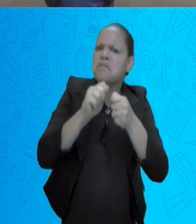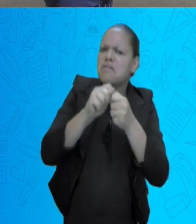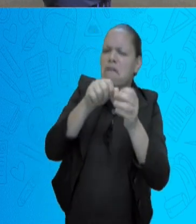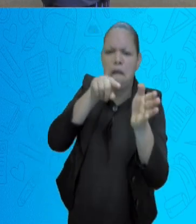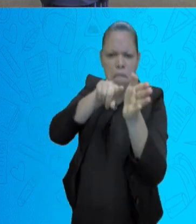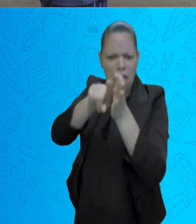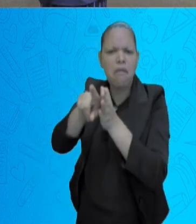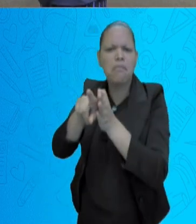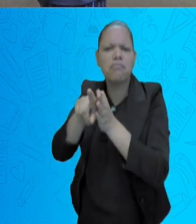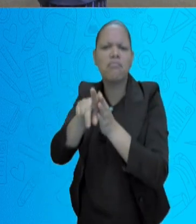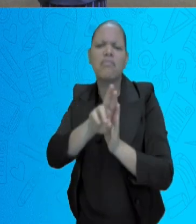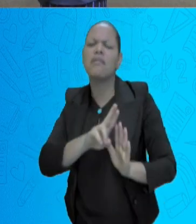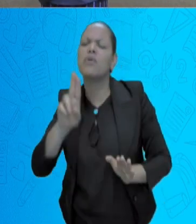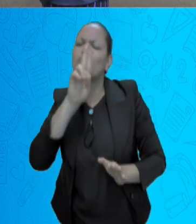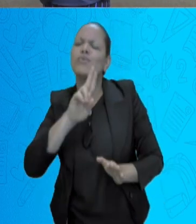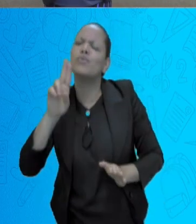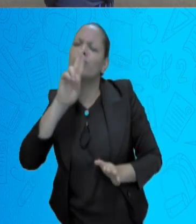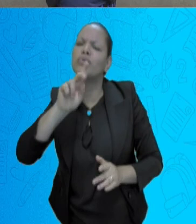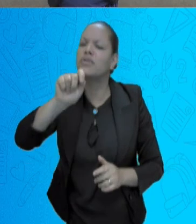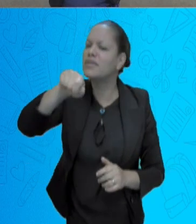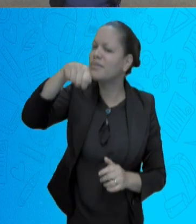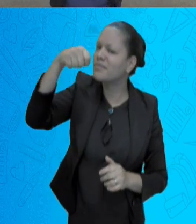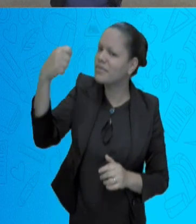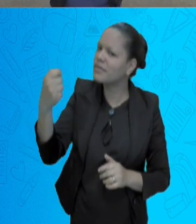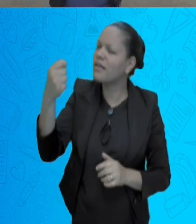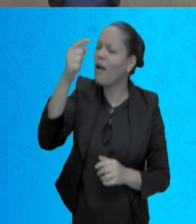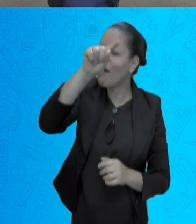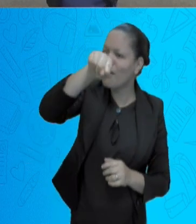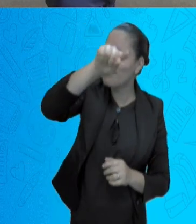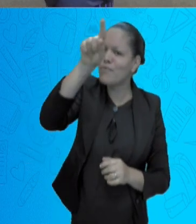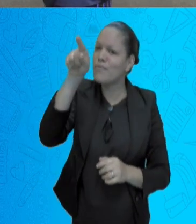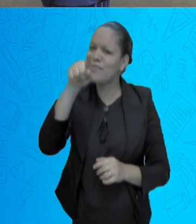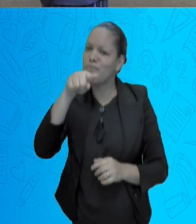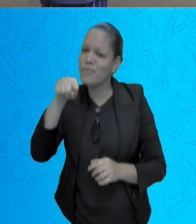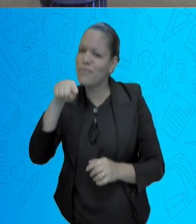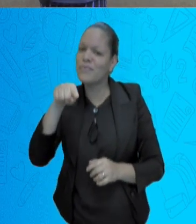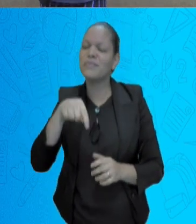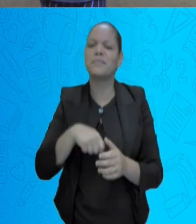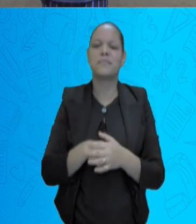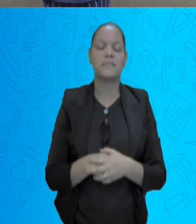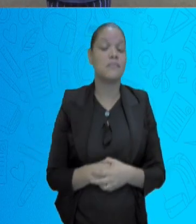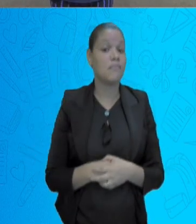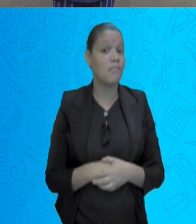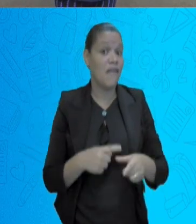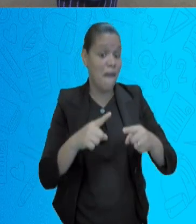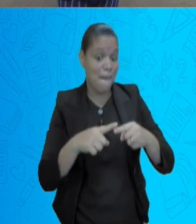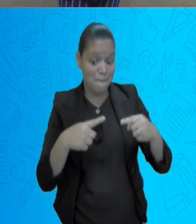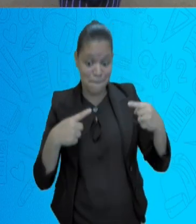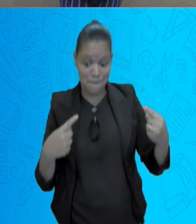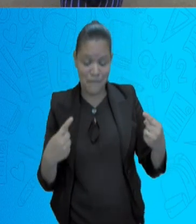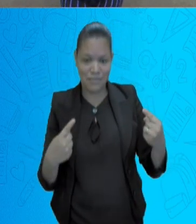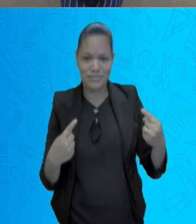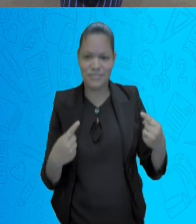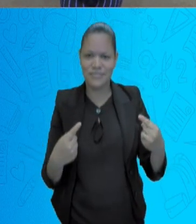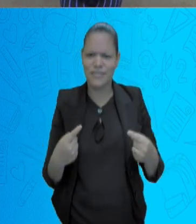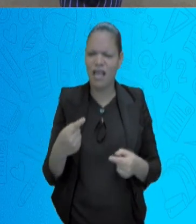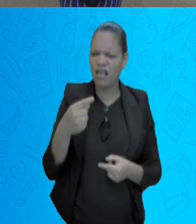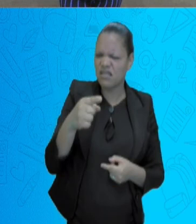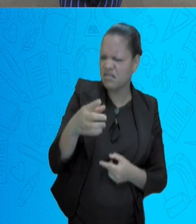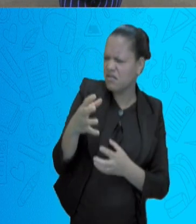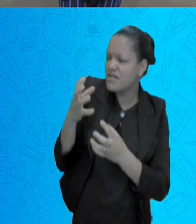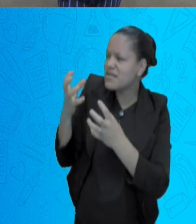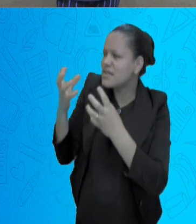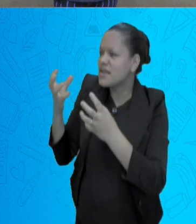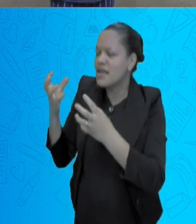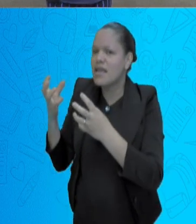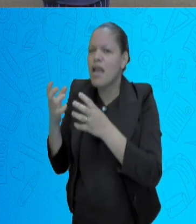pergunta, eu uso o sinal de interrogação. Agora, quando eu quero expressar